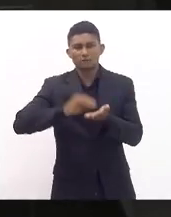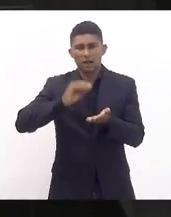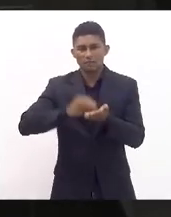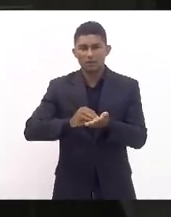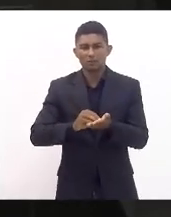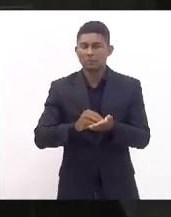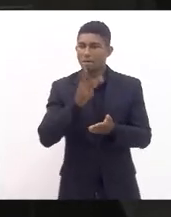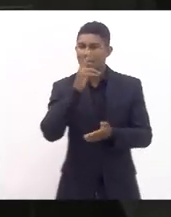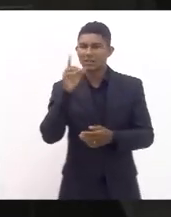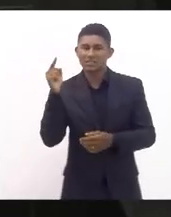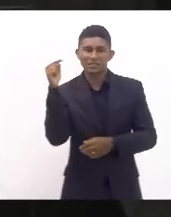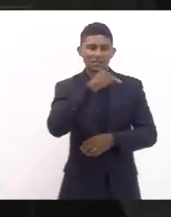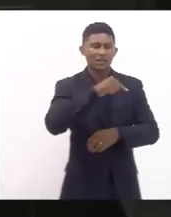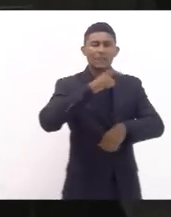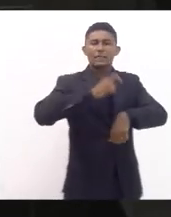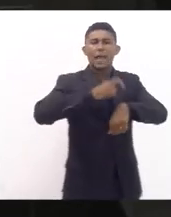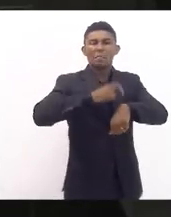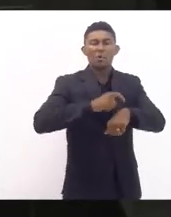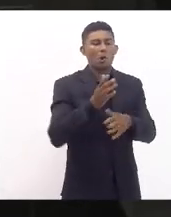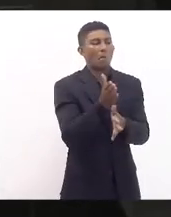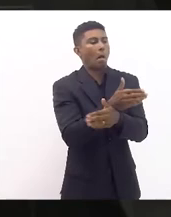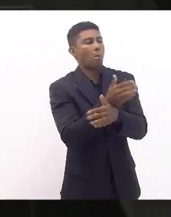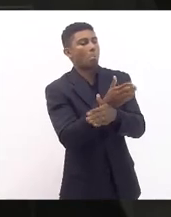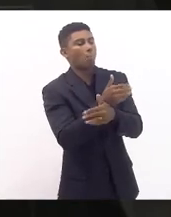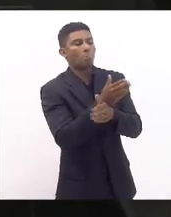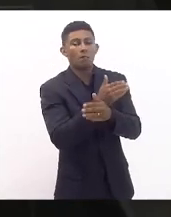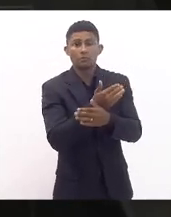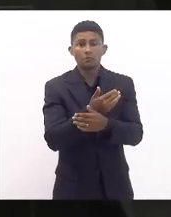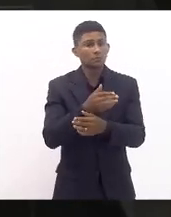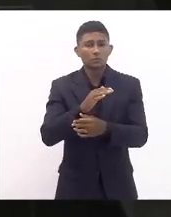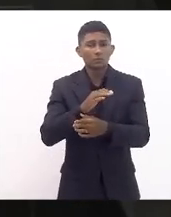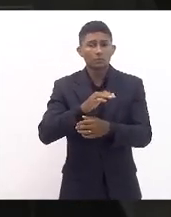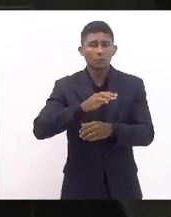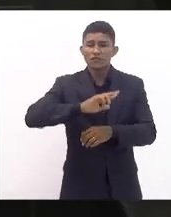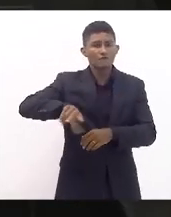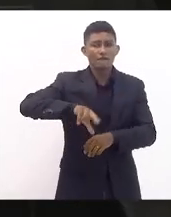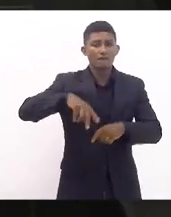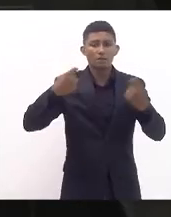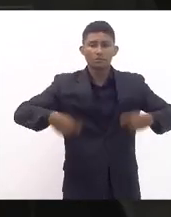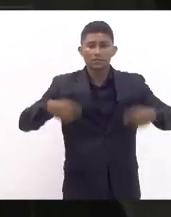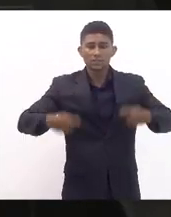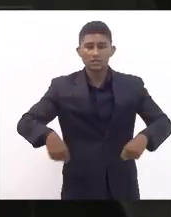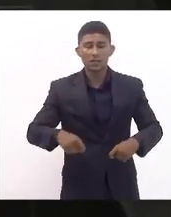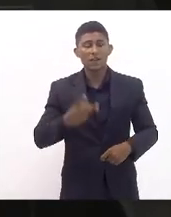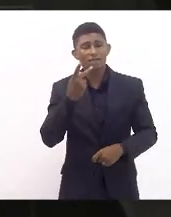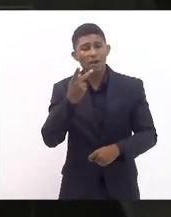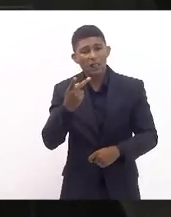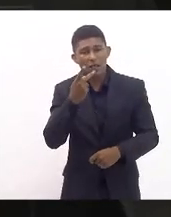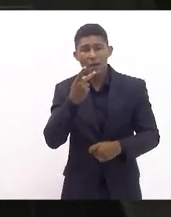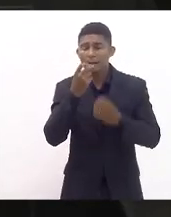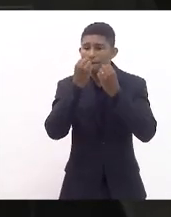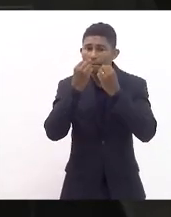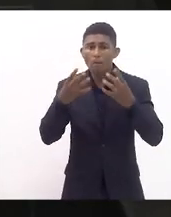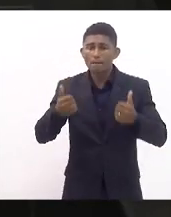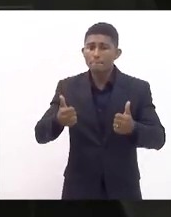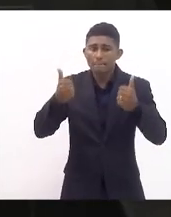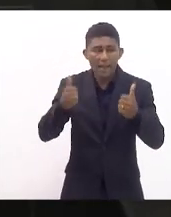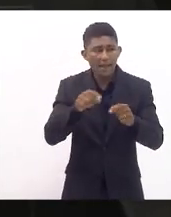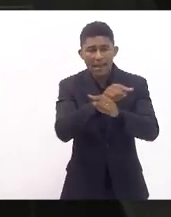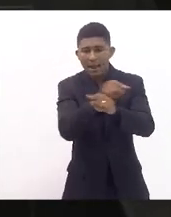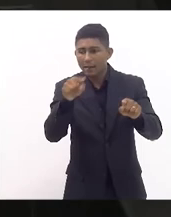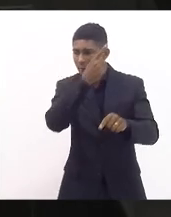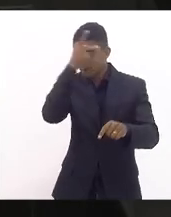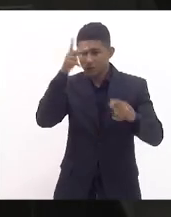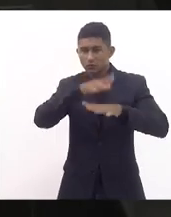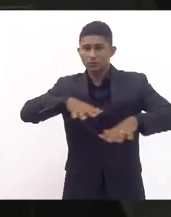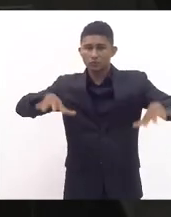seu tempo. Invista o seu tempo falando bem dos seus pré-candidatos, para elevar e eleger quem